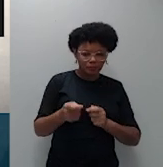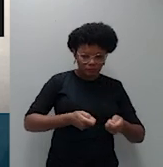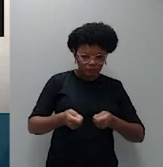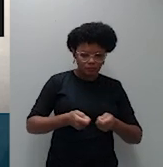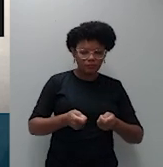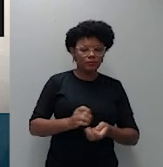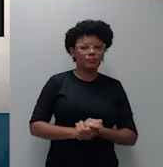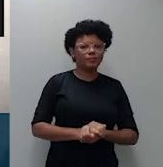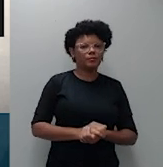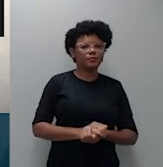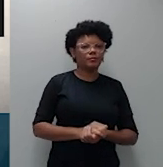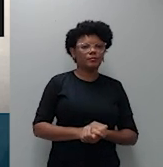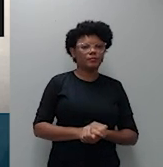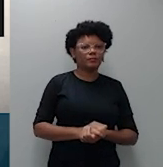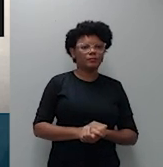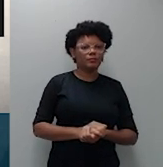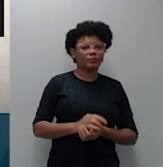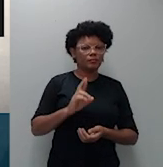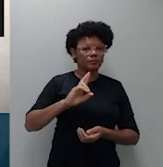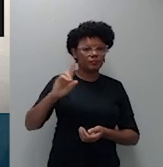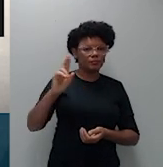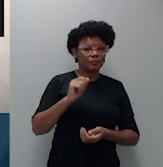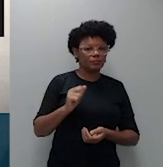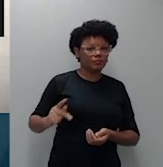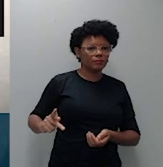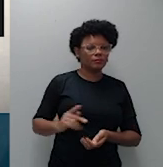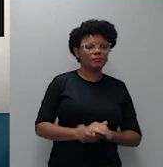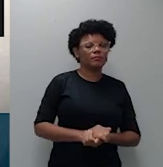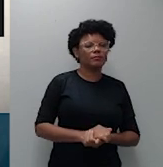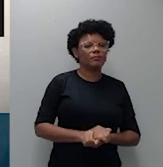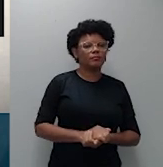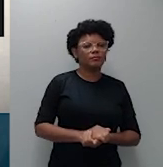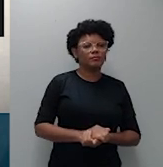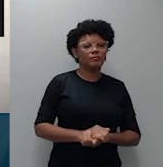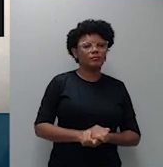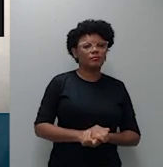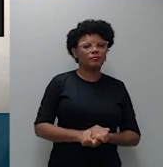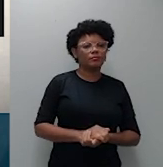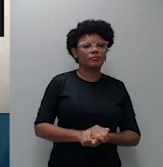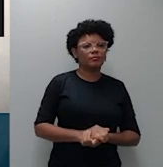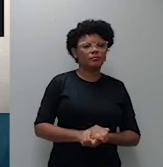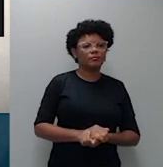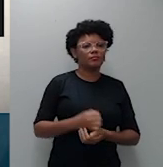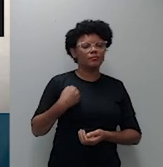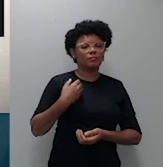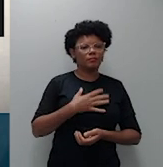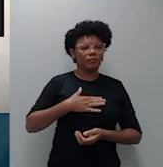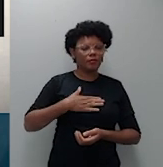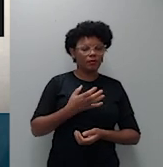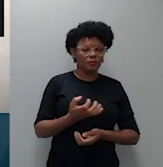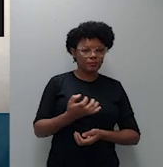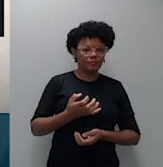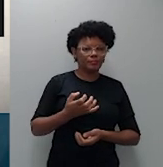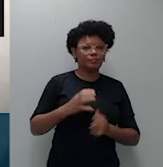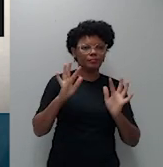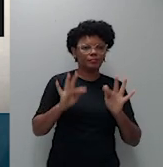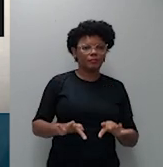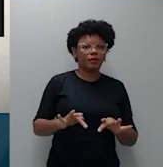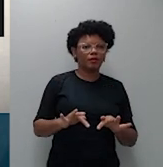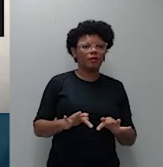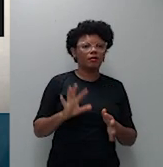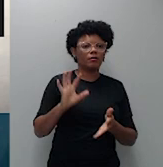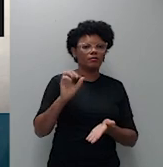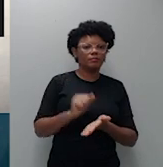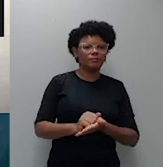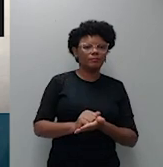senhor presidente gostaria de antes de terras e são registradas